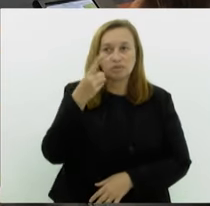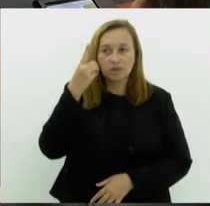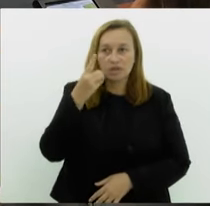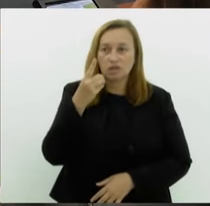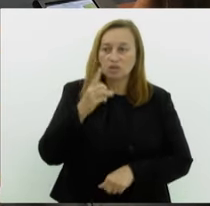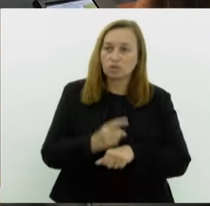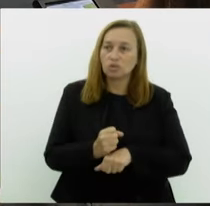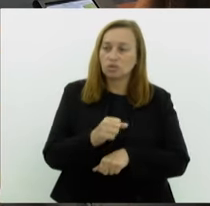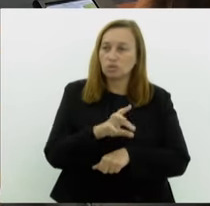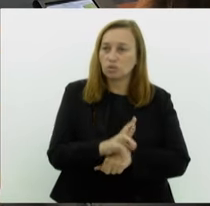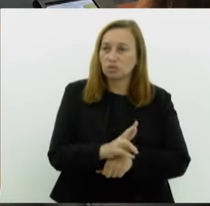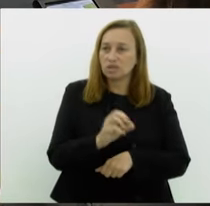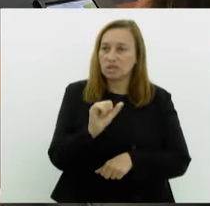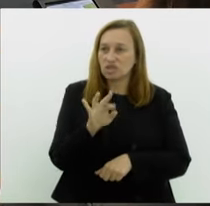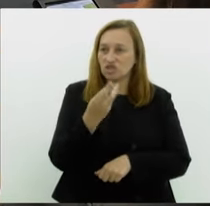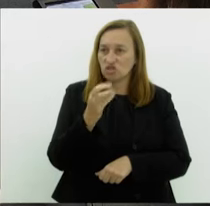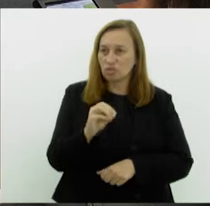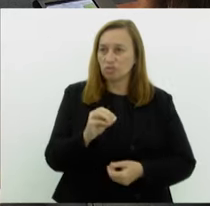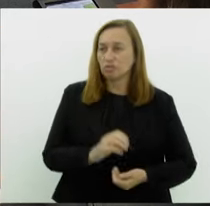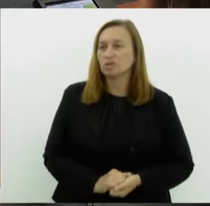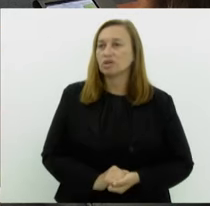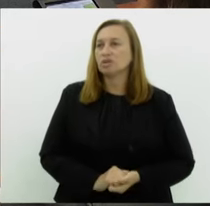Serginho.